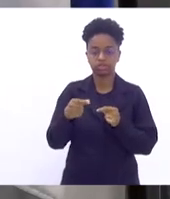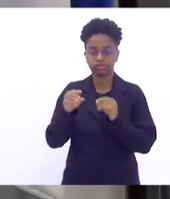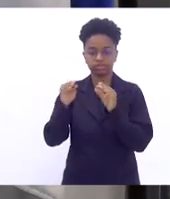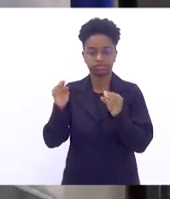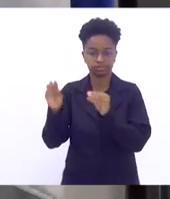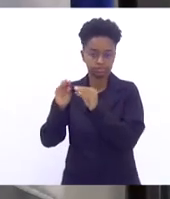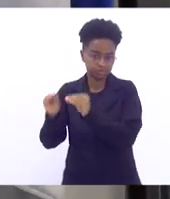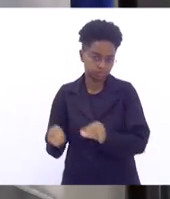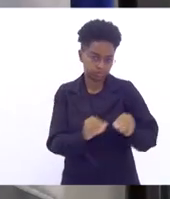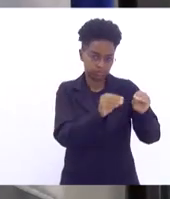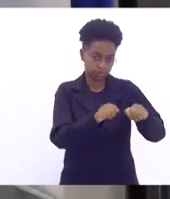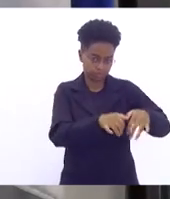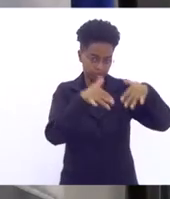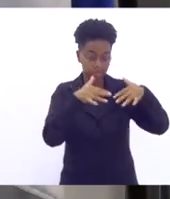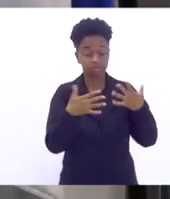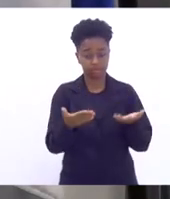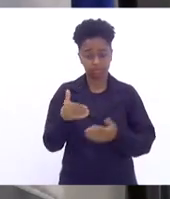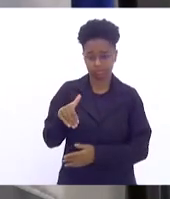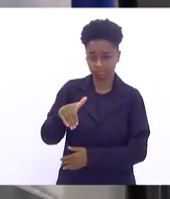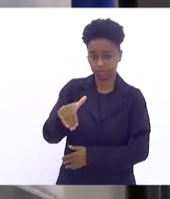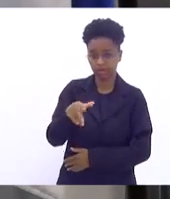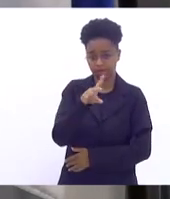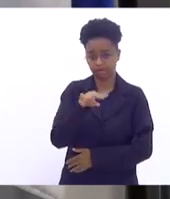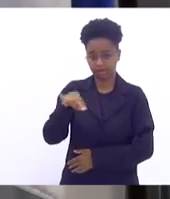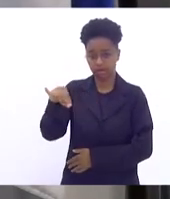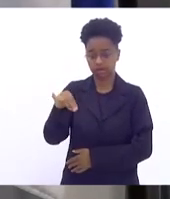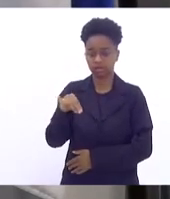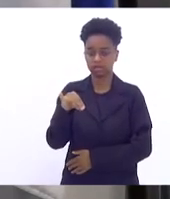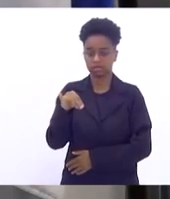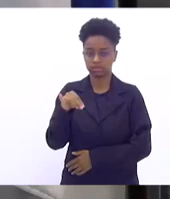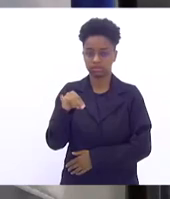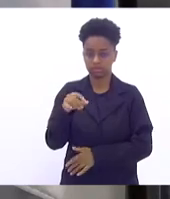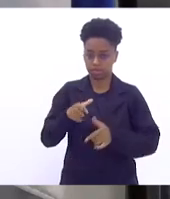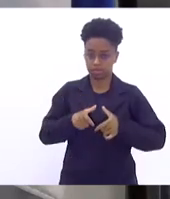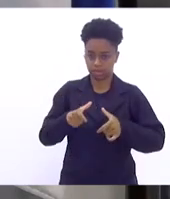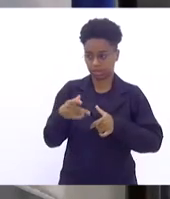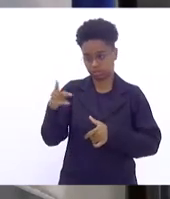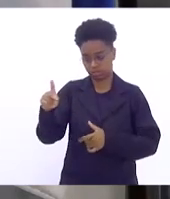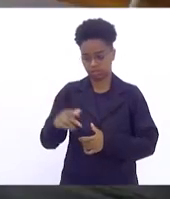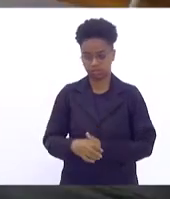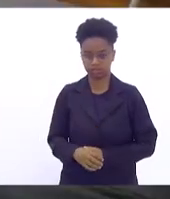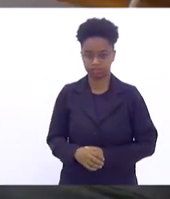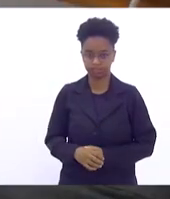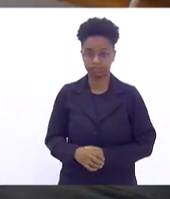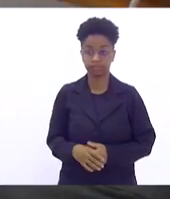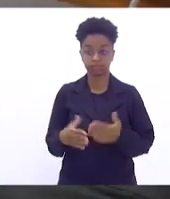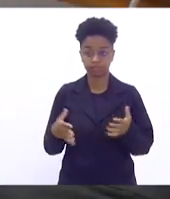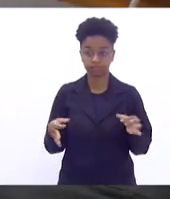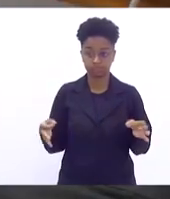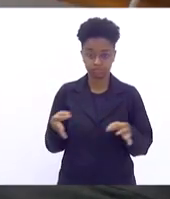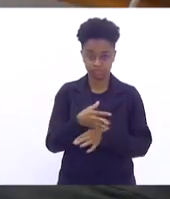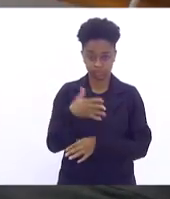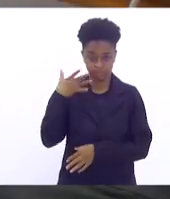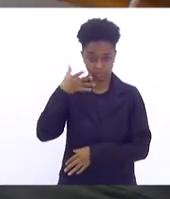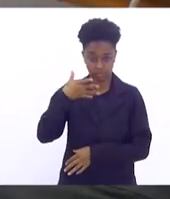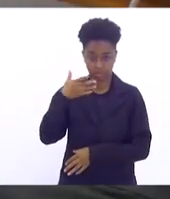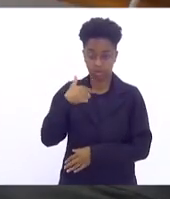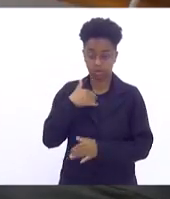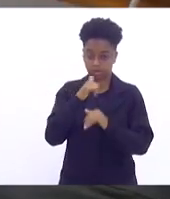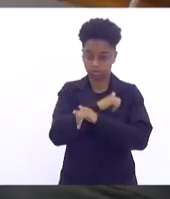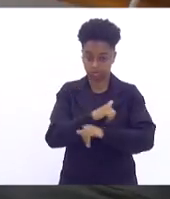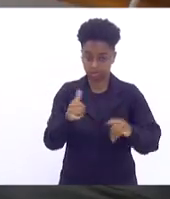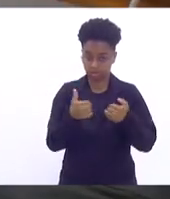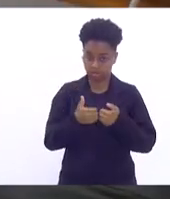nos próximos dias aí vai a plenário a medalha de uma excelência Então feito isso declaro aberta